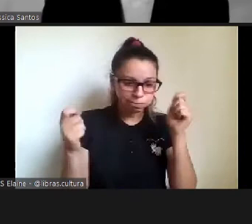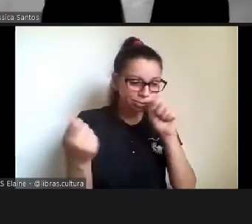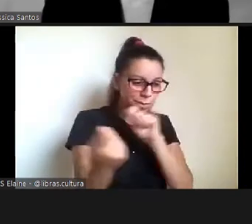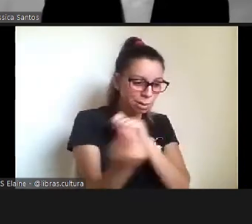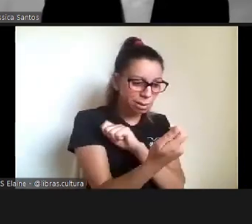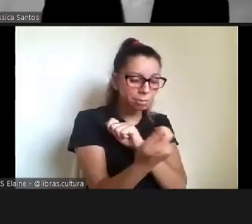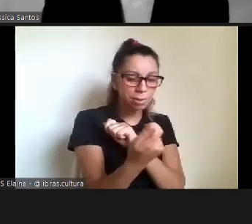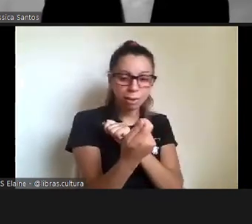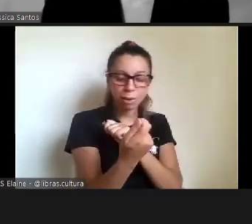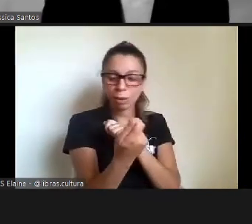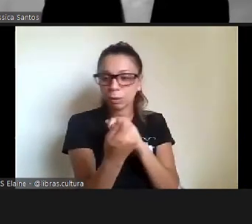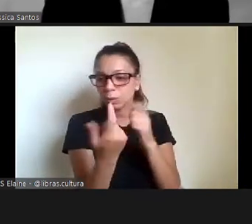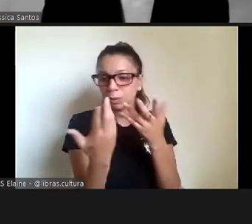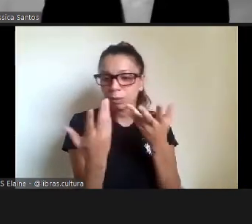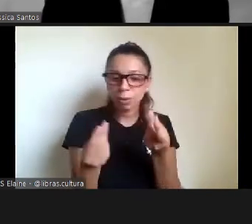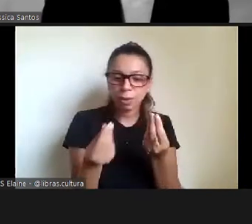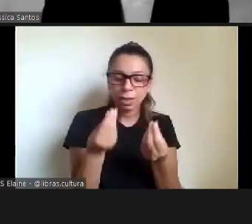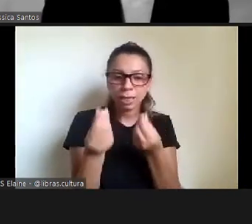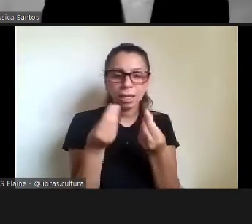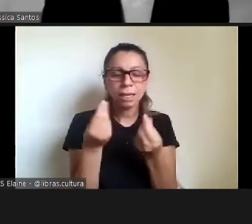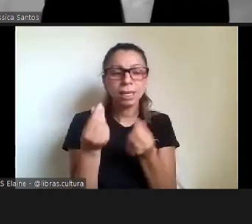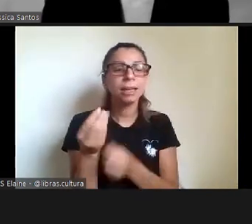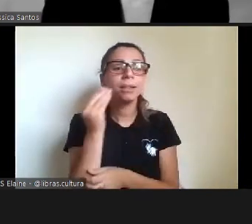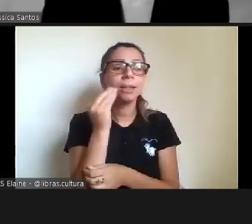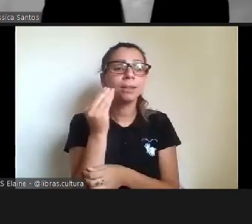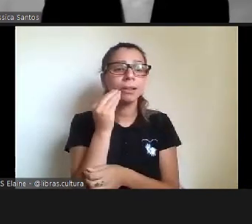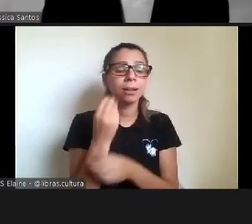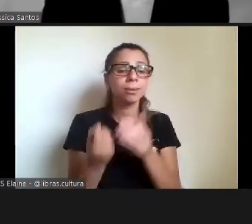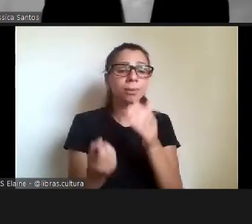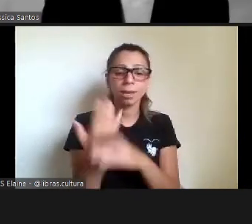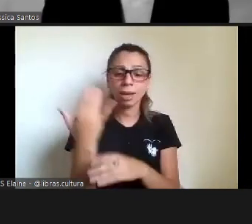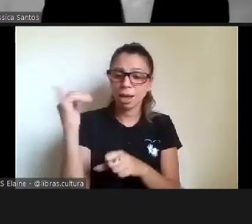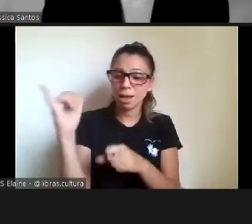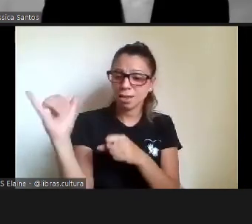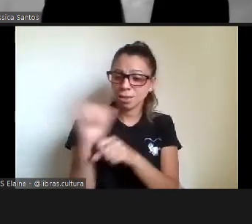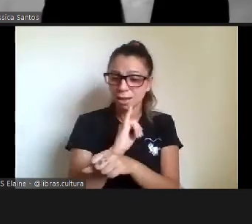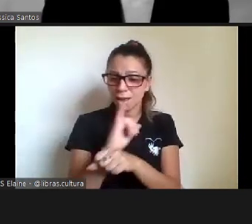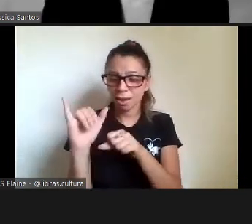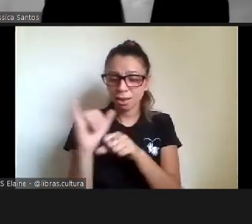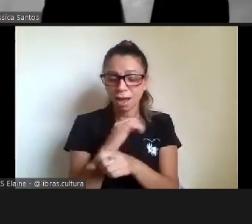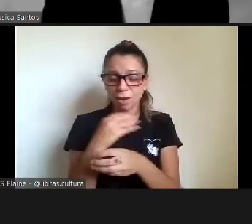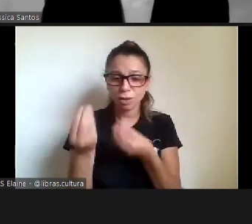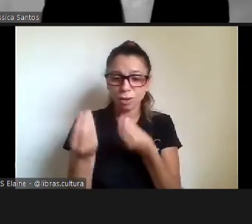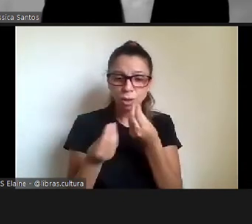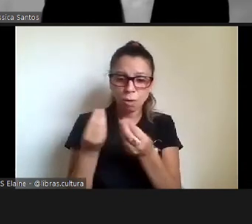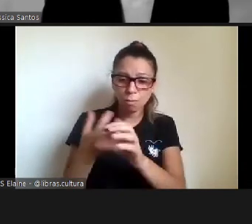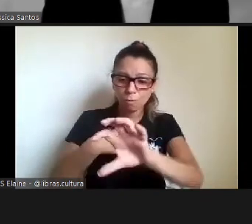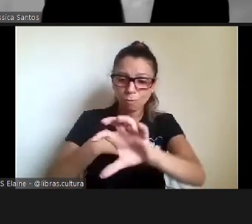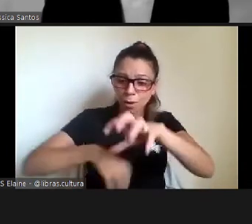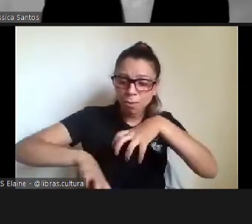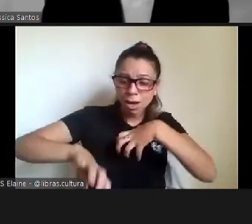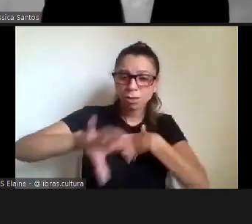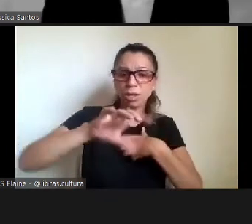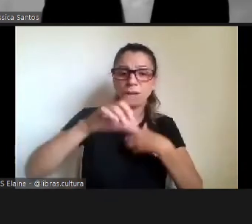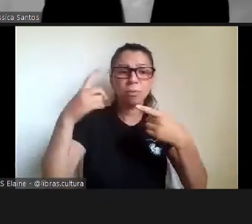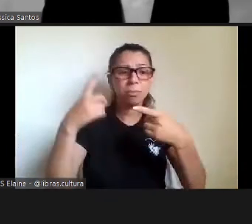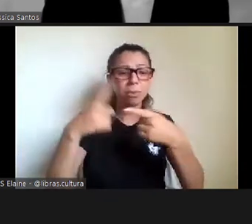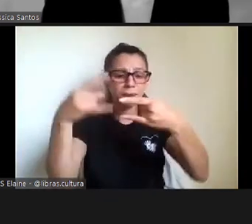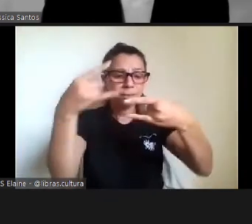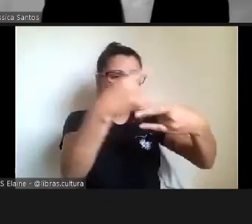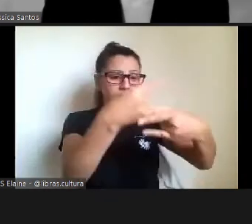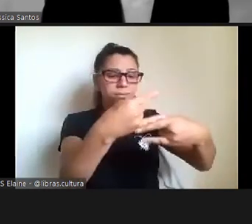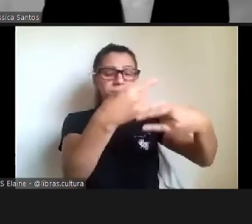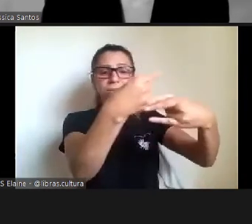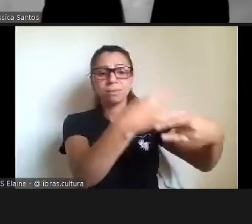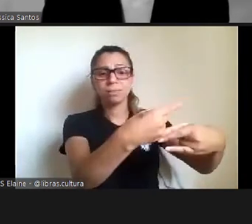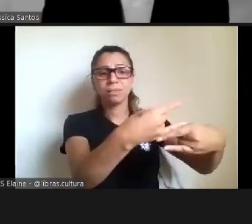entendeu? Através dessa plataforma, entende? Tipo, né? Porque é